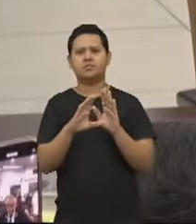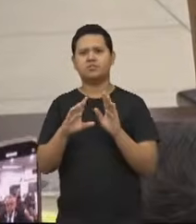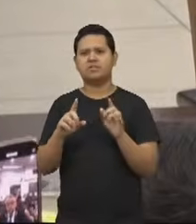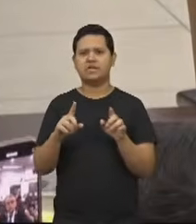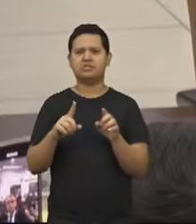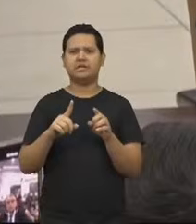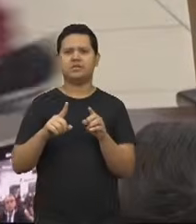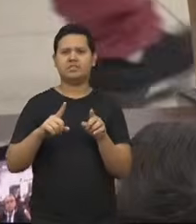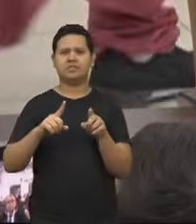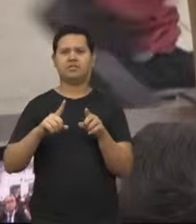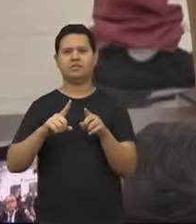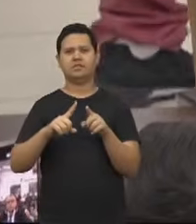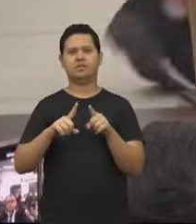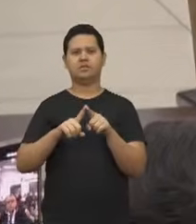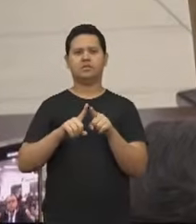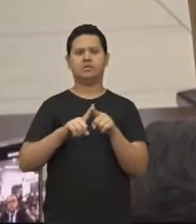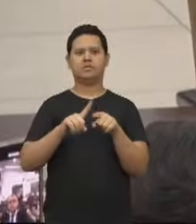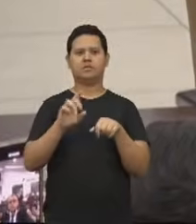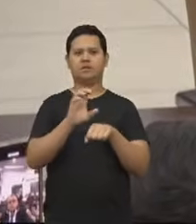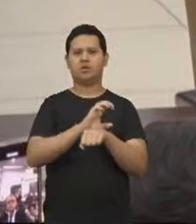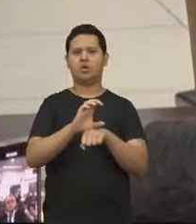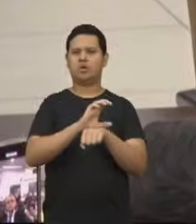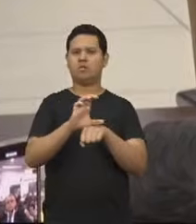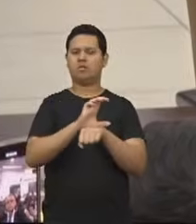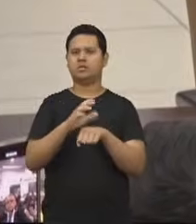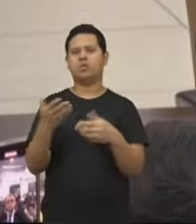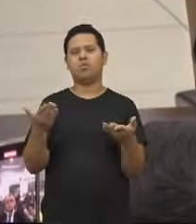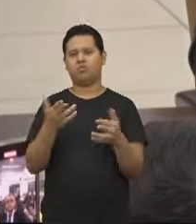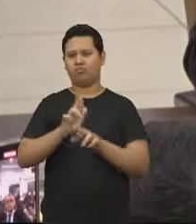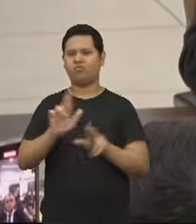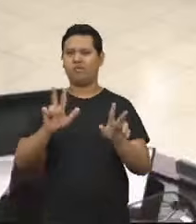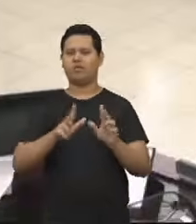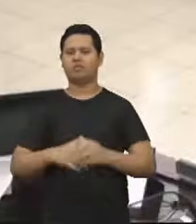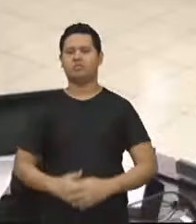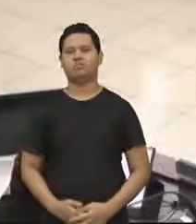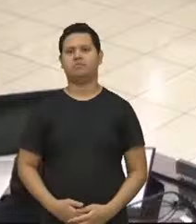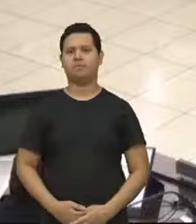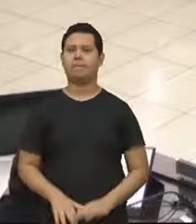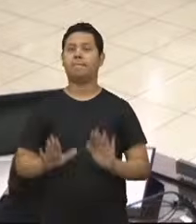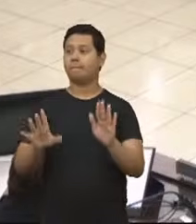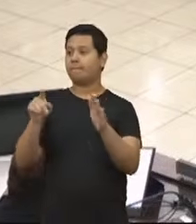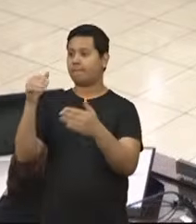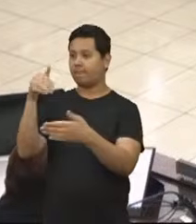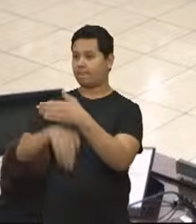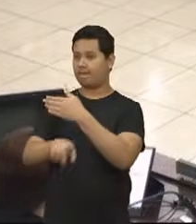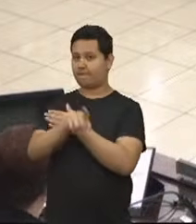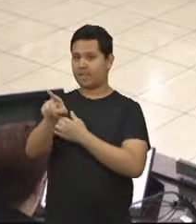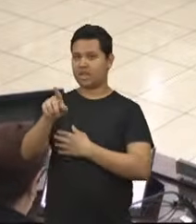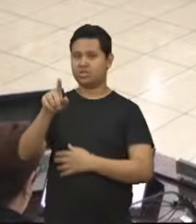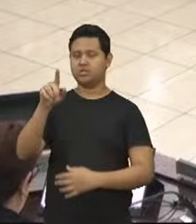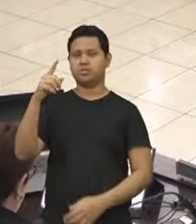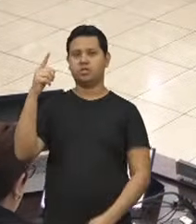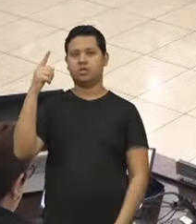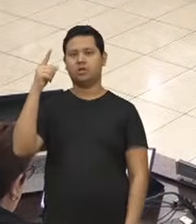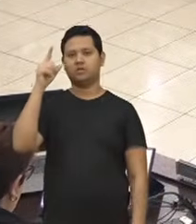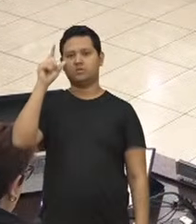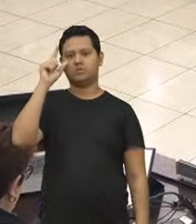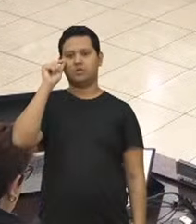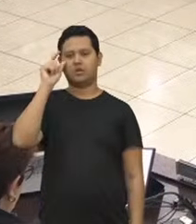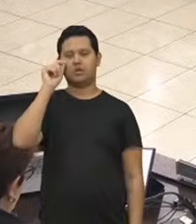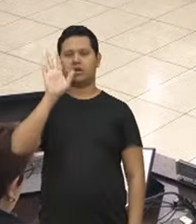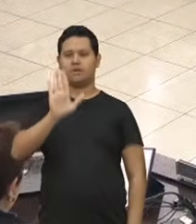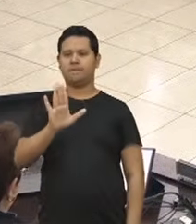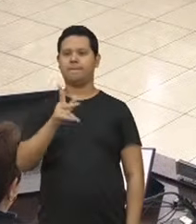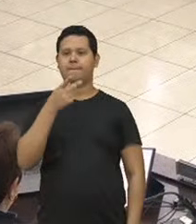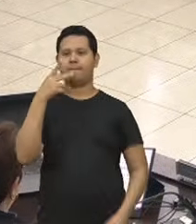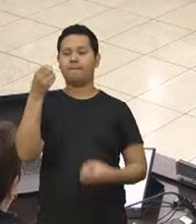2023, ou seja, hoje é uma outra realidade. Sou favorável. Como vota o vereador Jean Araújo? Quero aqui só deixar aqui